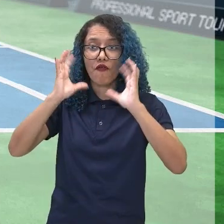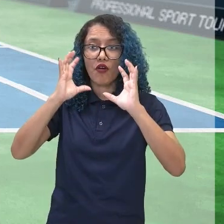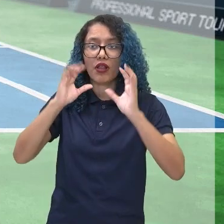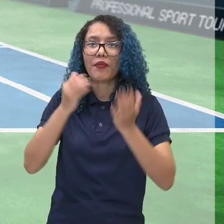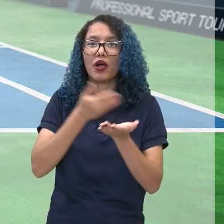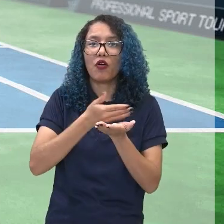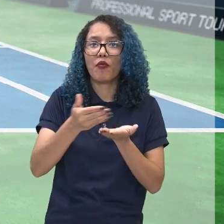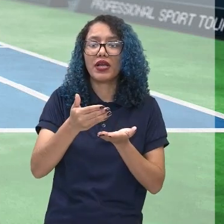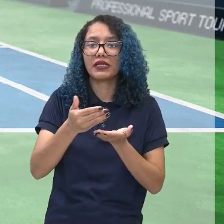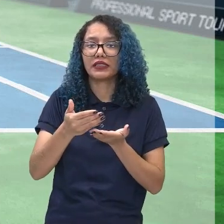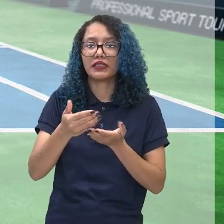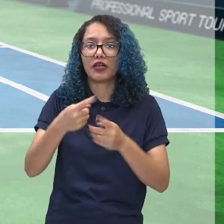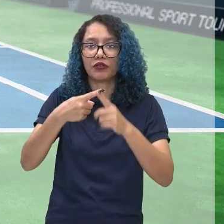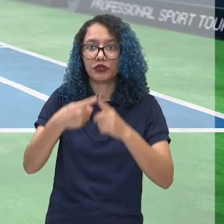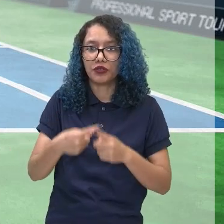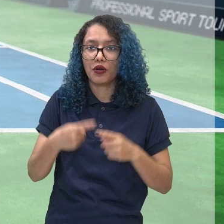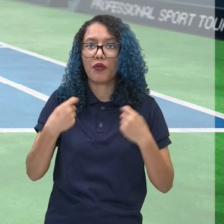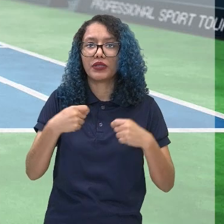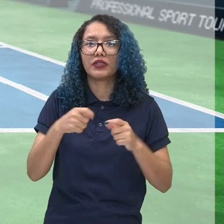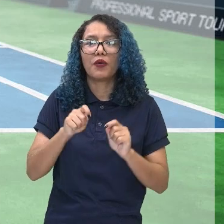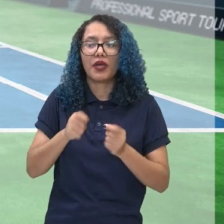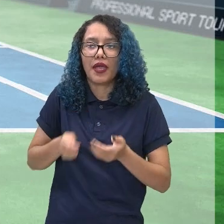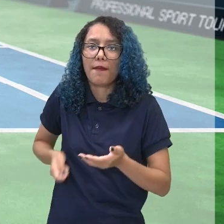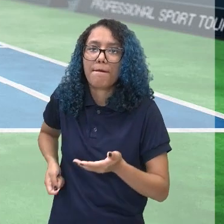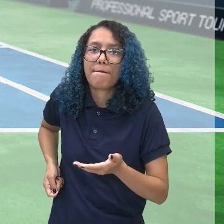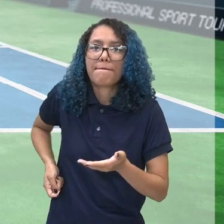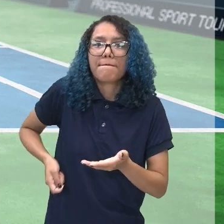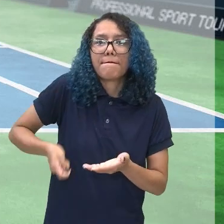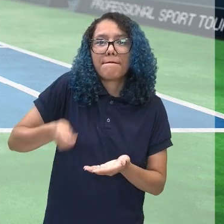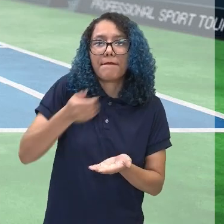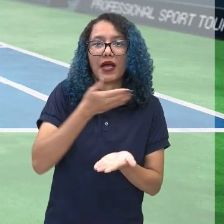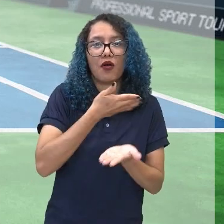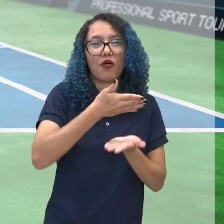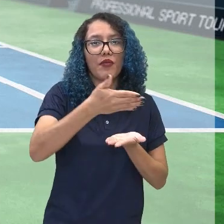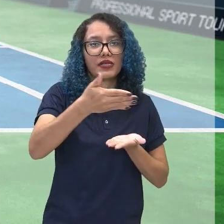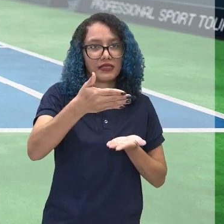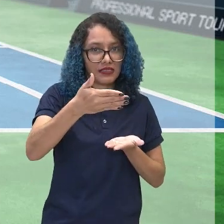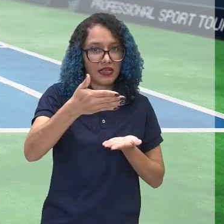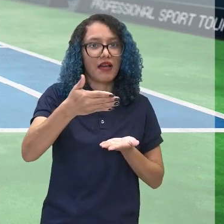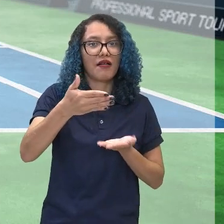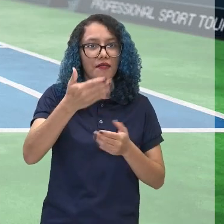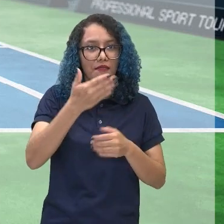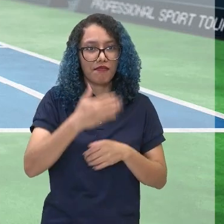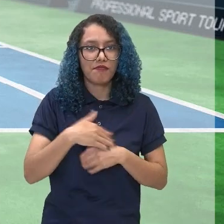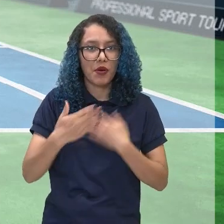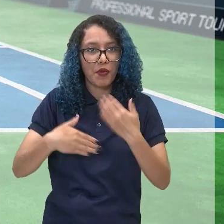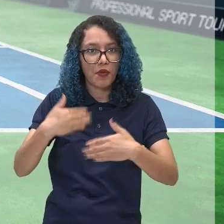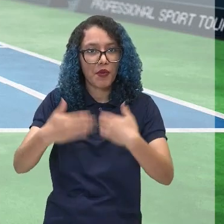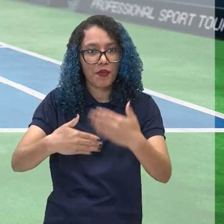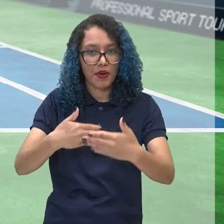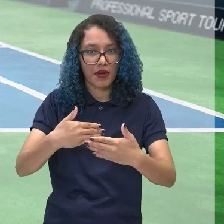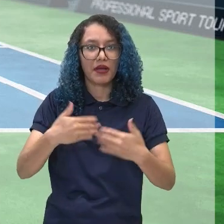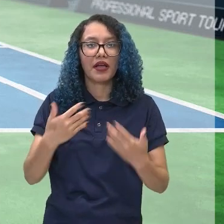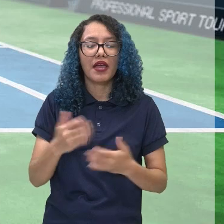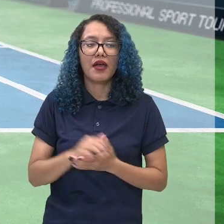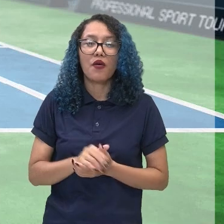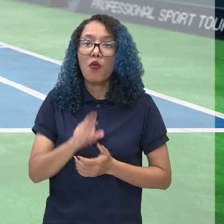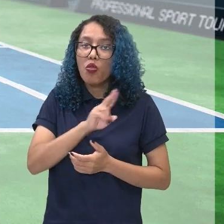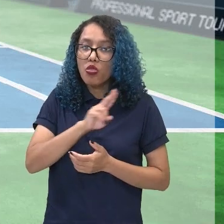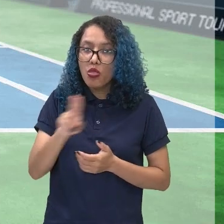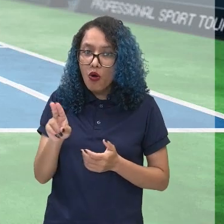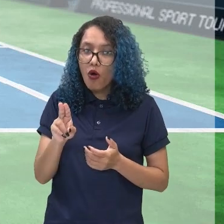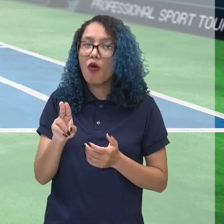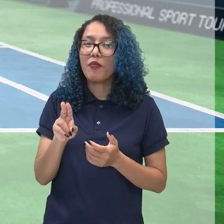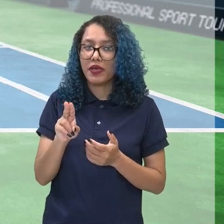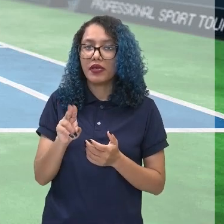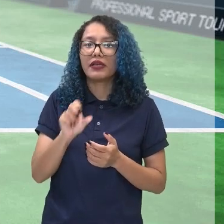vai servir uma bola para iniciar o rally, para iniciar o jogo. É como a gente chama no tênis de quadra.